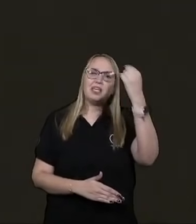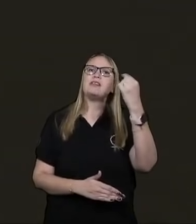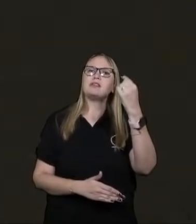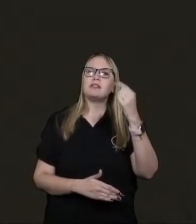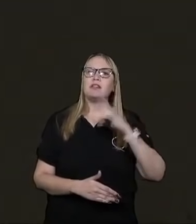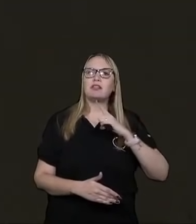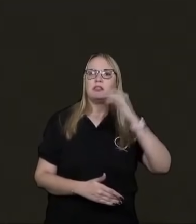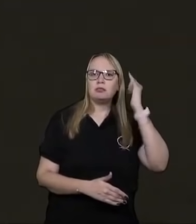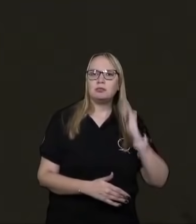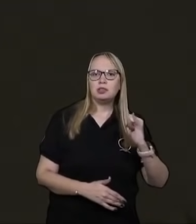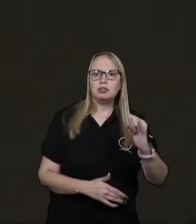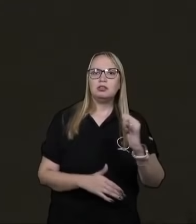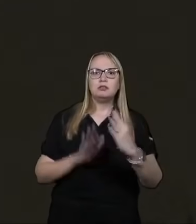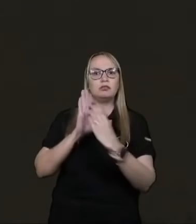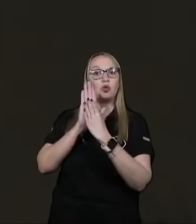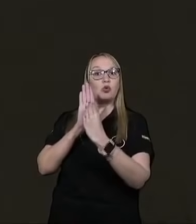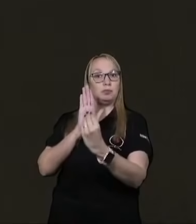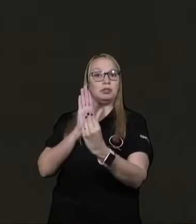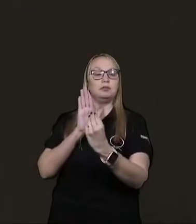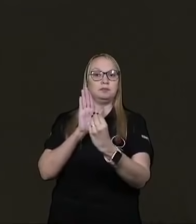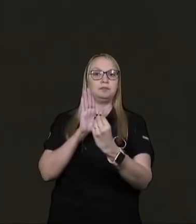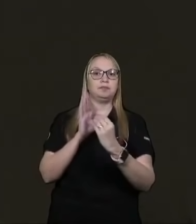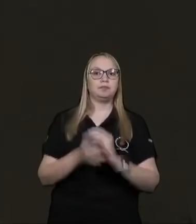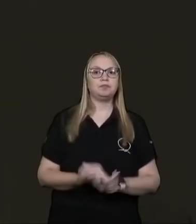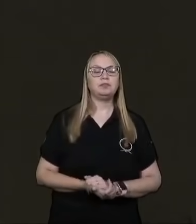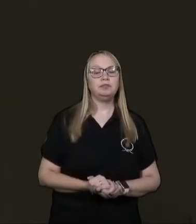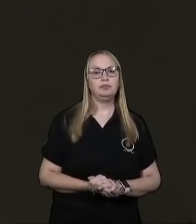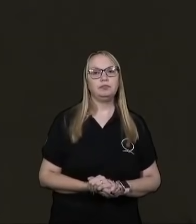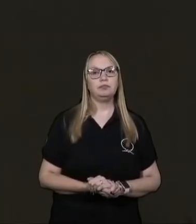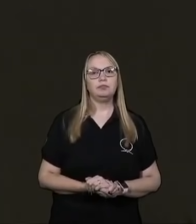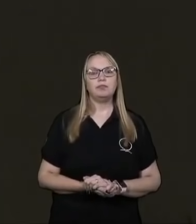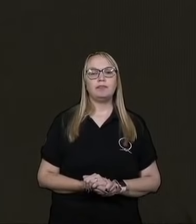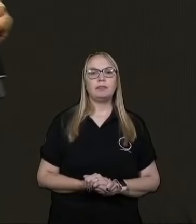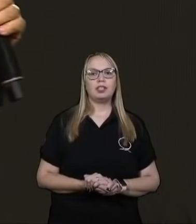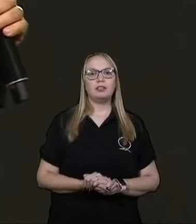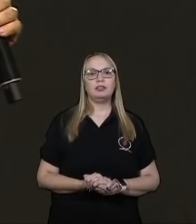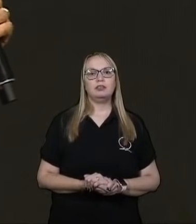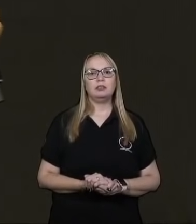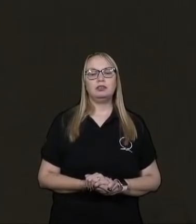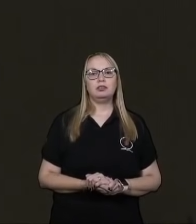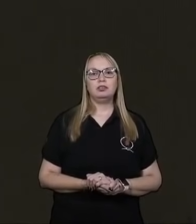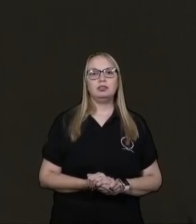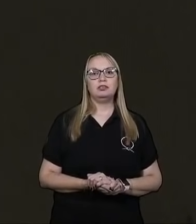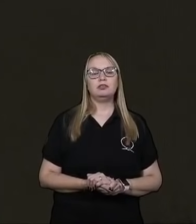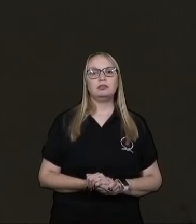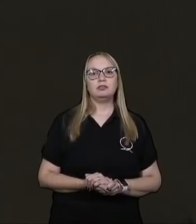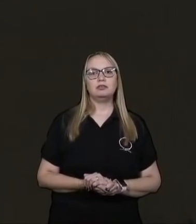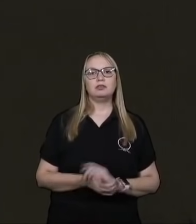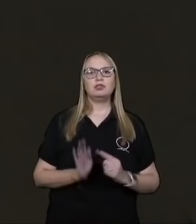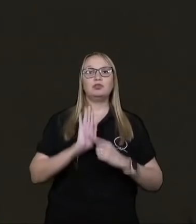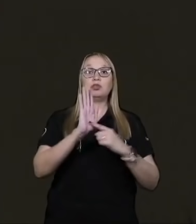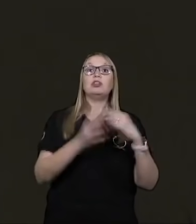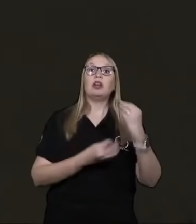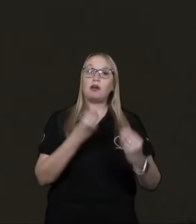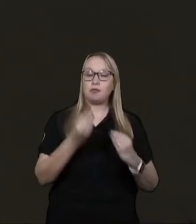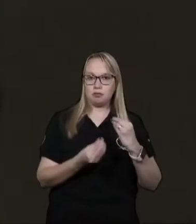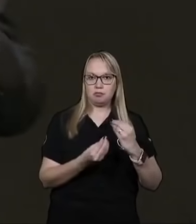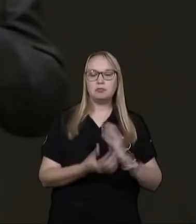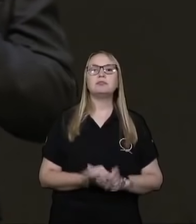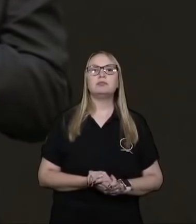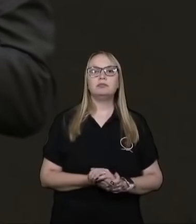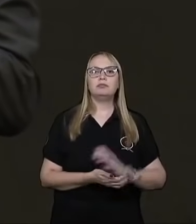uma palavra profética eu quero que você repita comigo hoje eu vou te dar aqui o sinal do que eu quero que você repita como é que vai ser